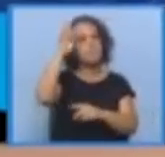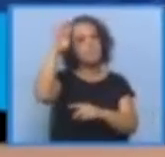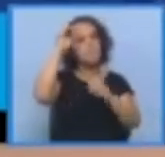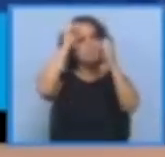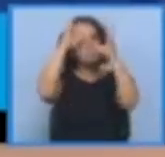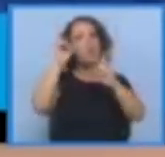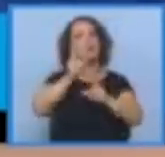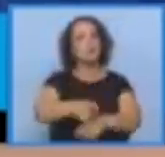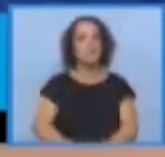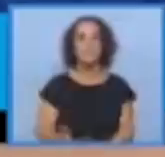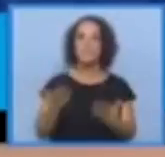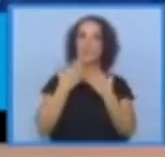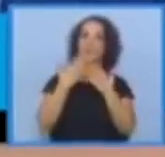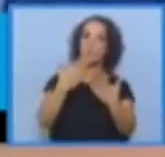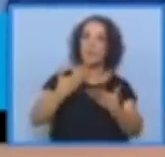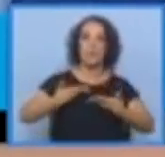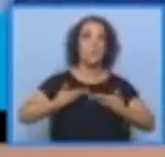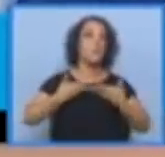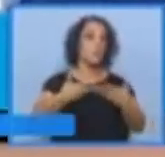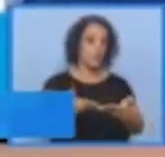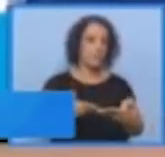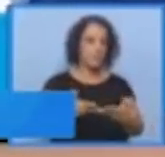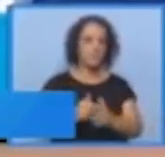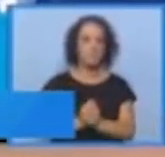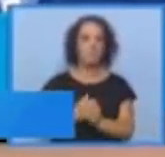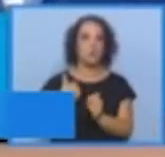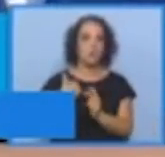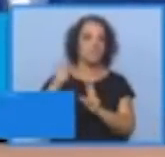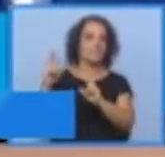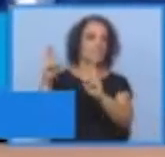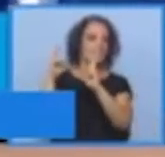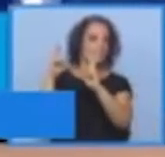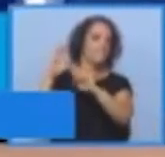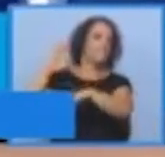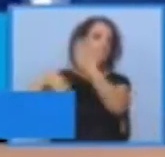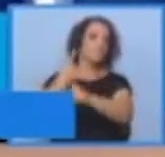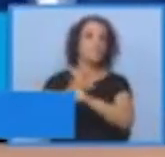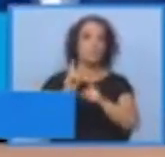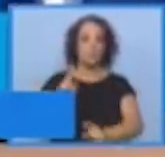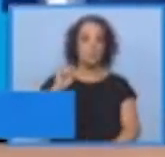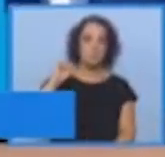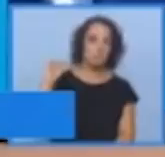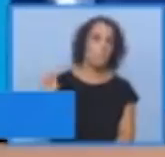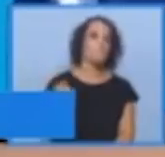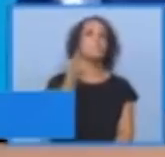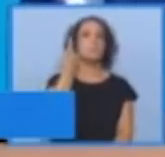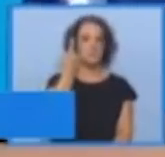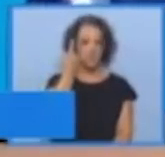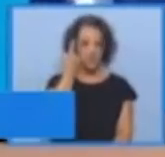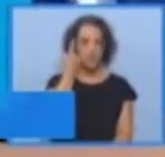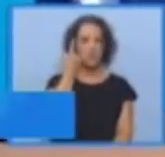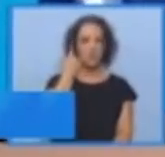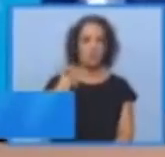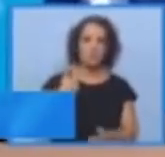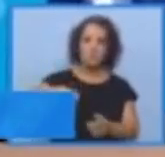obrigado por me terem convidado. Eu espero muito, porque o Sínodo é a primeira vez, já há 50 anos,